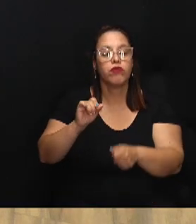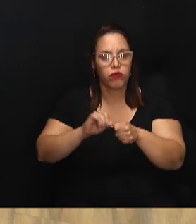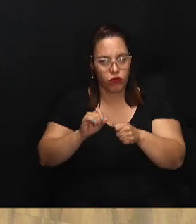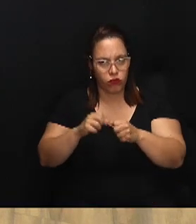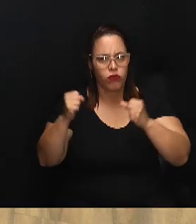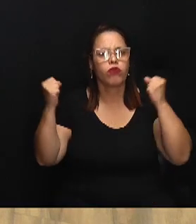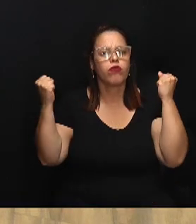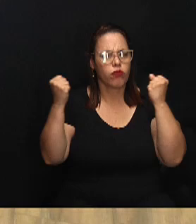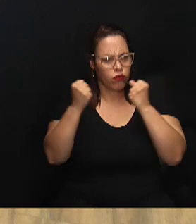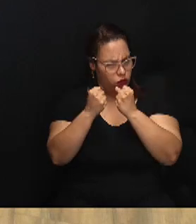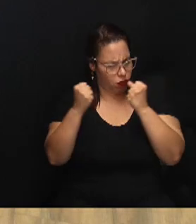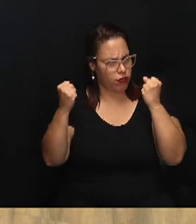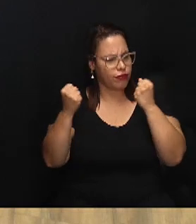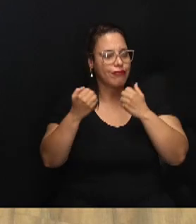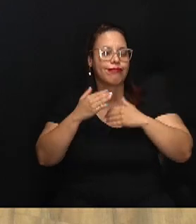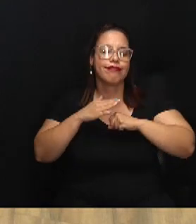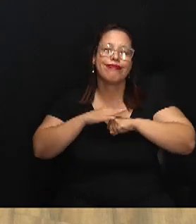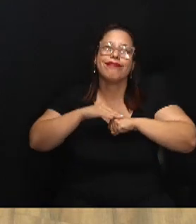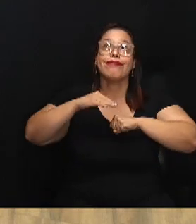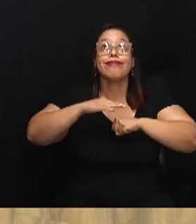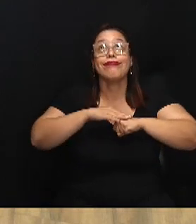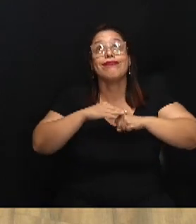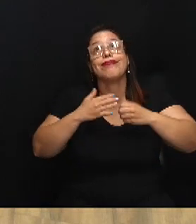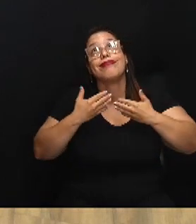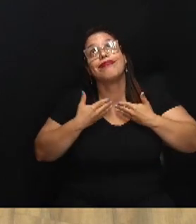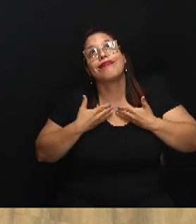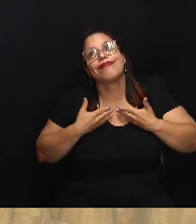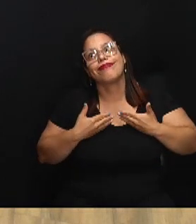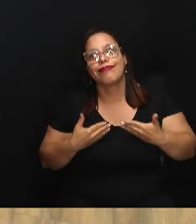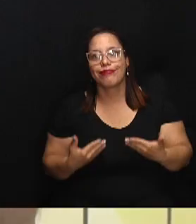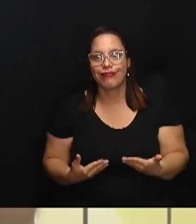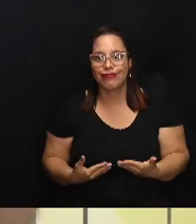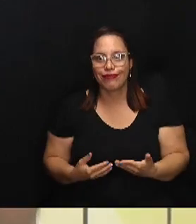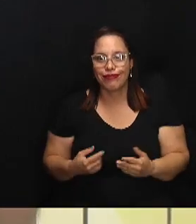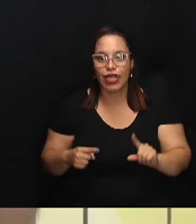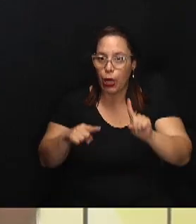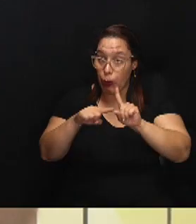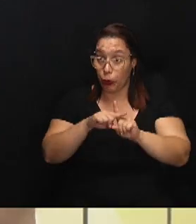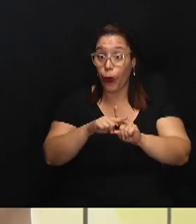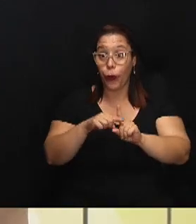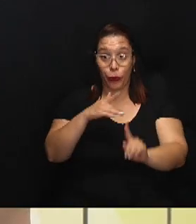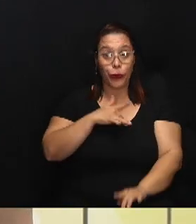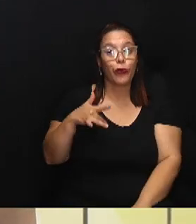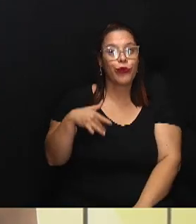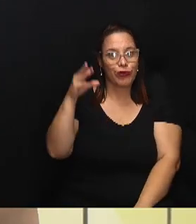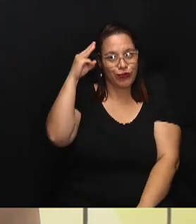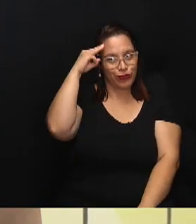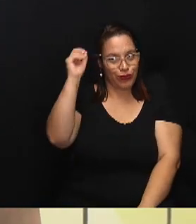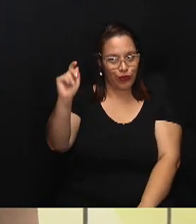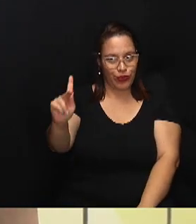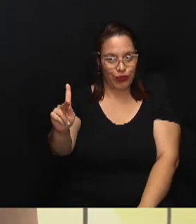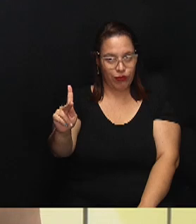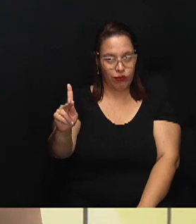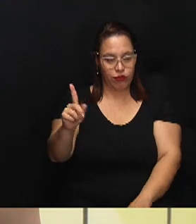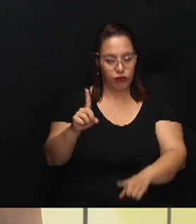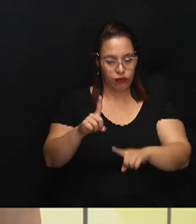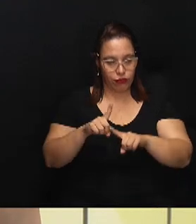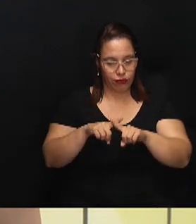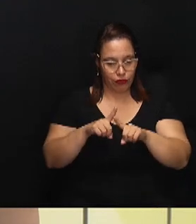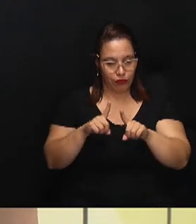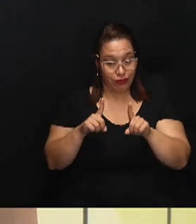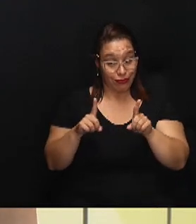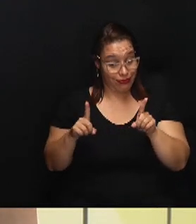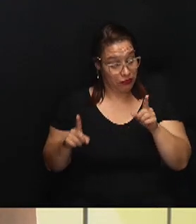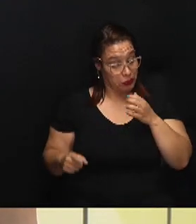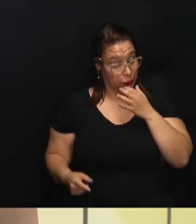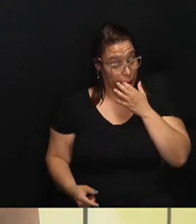atividade que lhe dá prazer, que te traz alguma recompensa, é positivo para a saúde mental, né? Porém, tem algumas